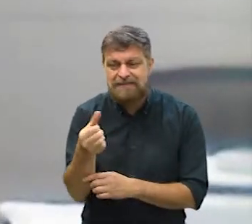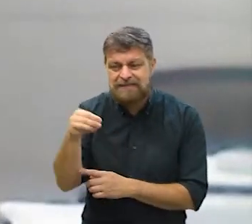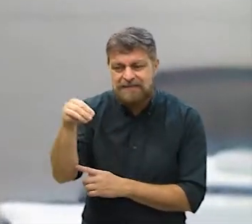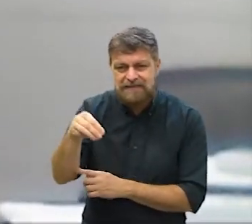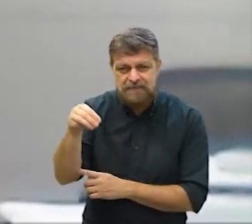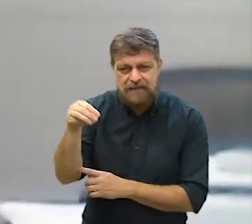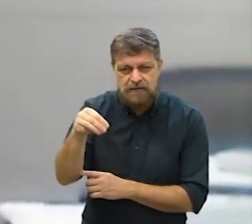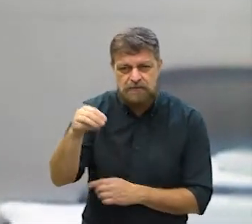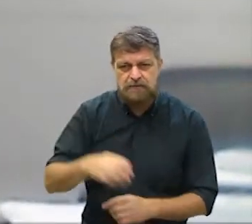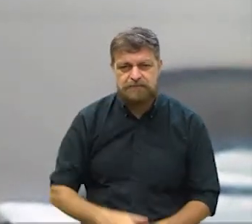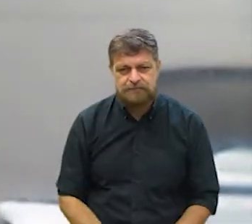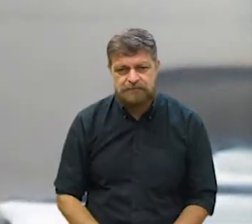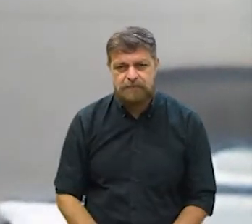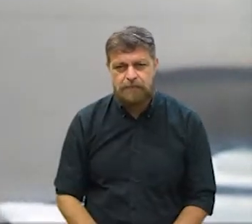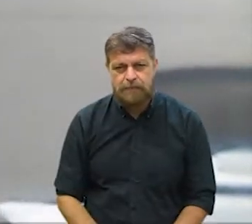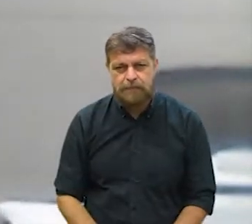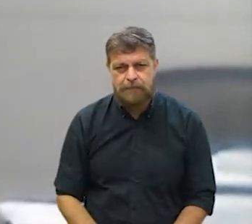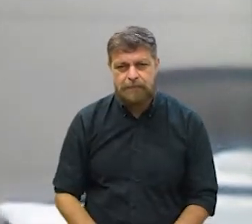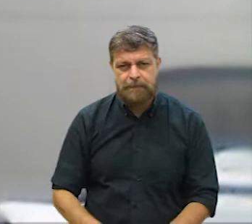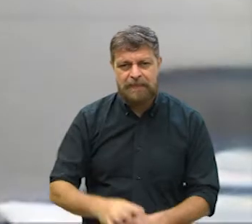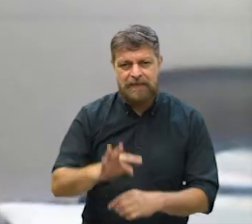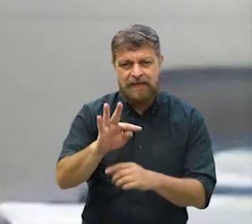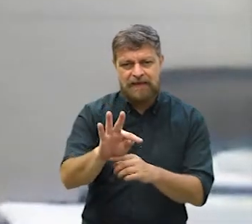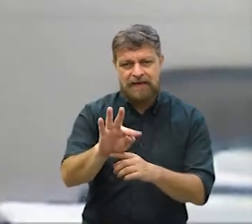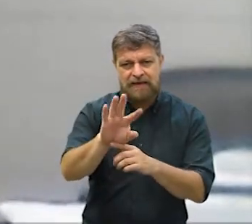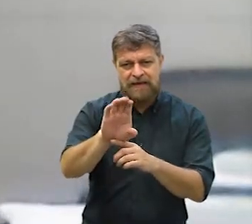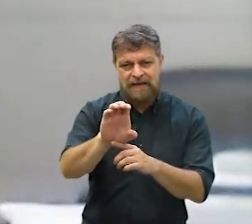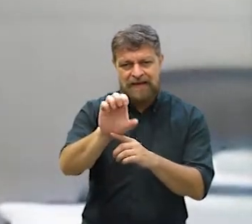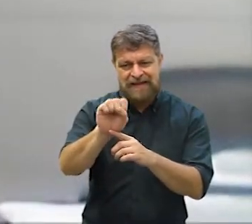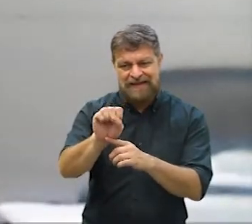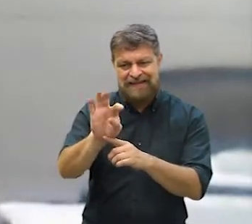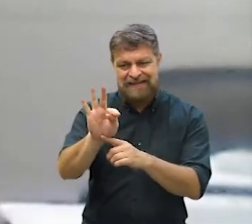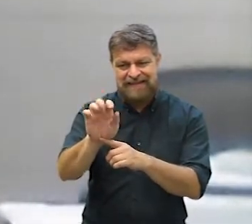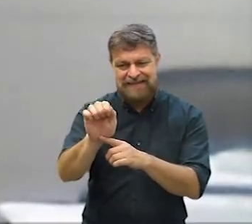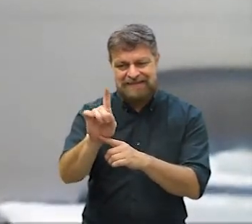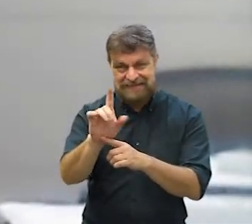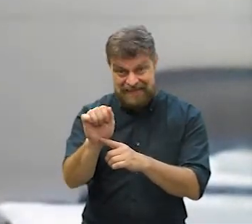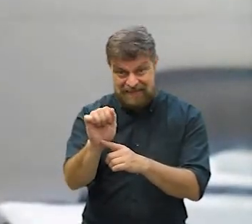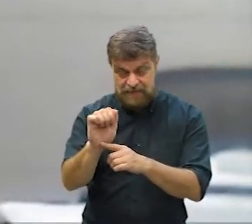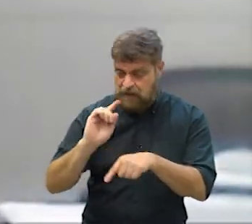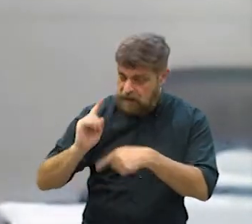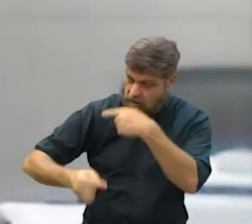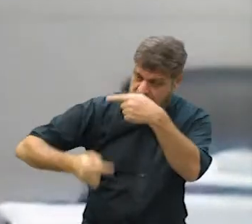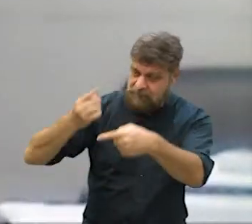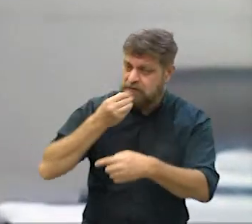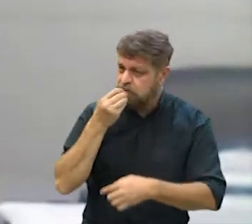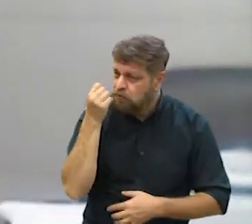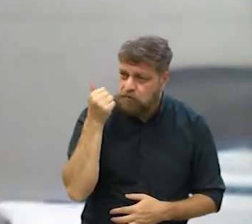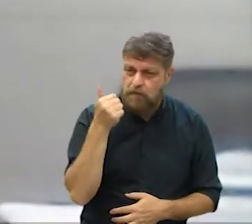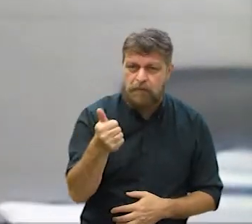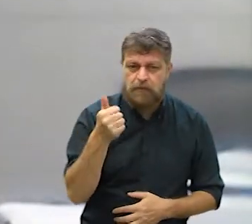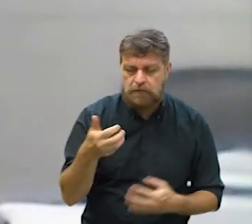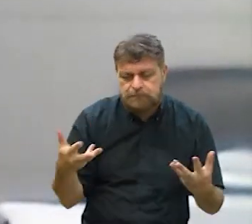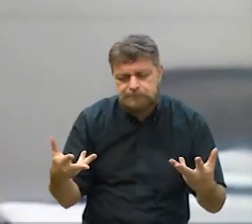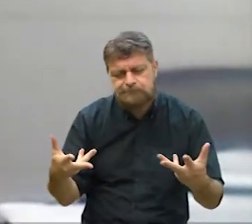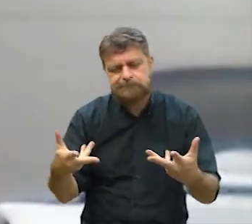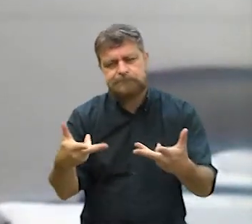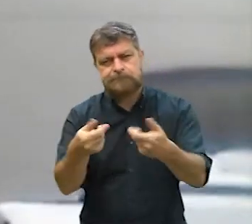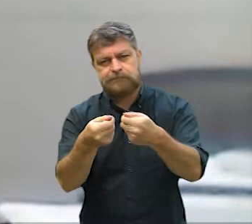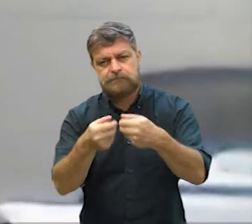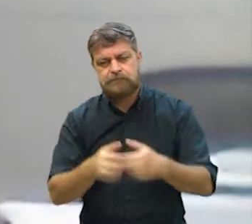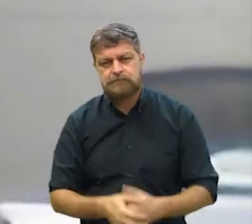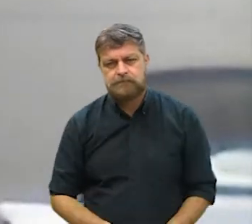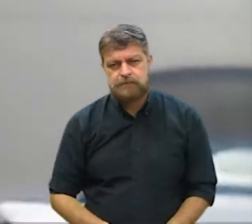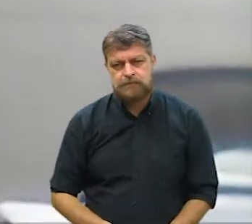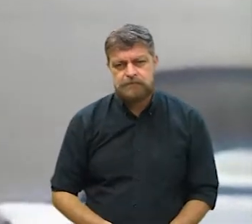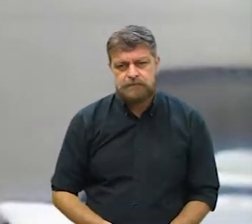para 6 metros, né, a testada. Isso é um avanço muito bom, isso é um